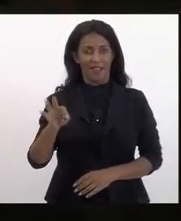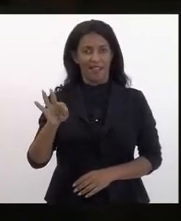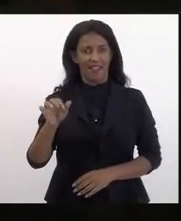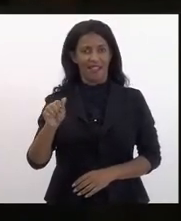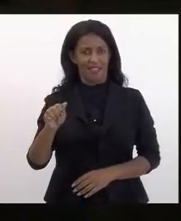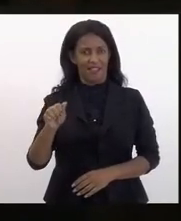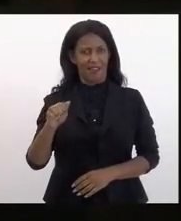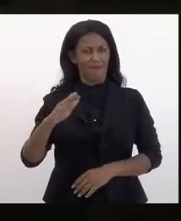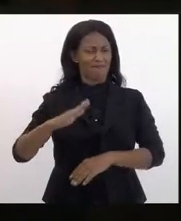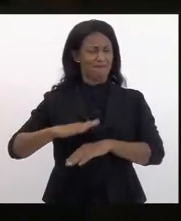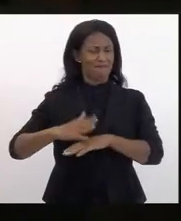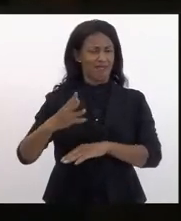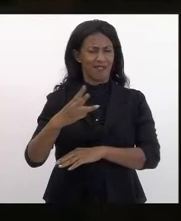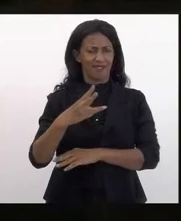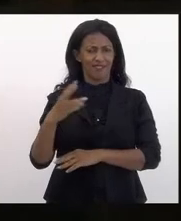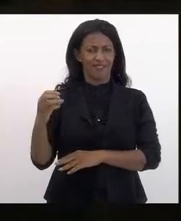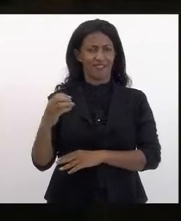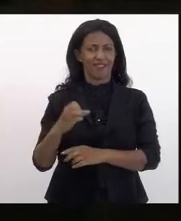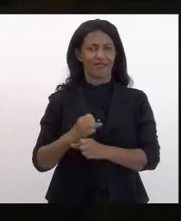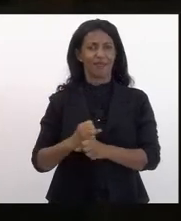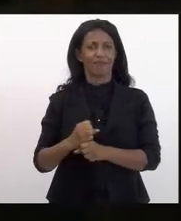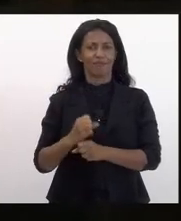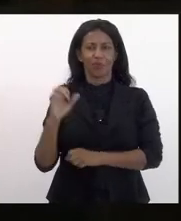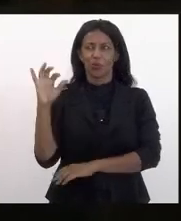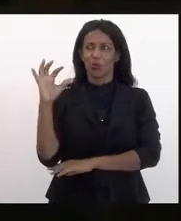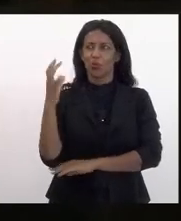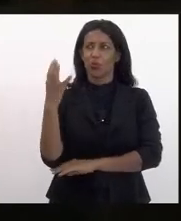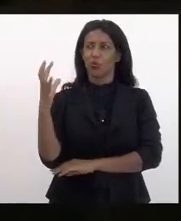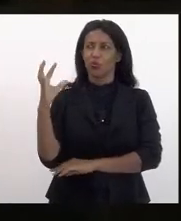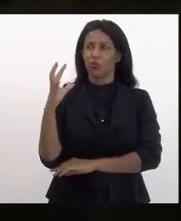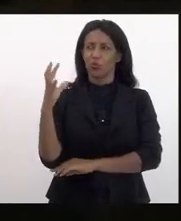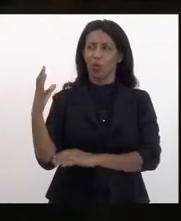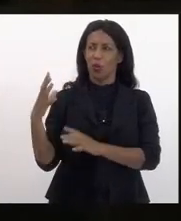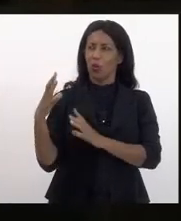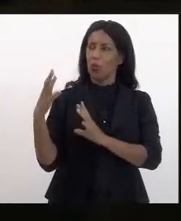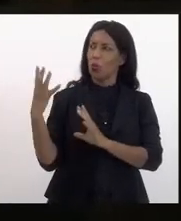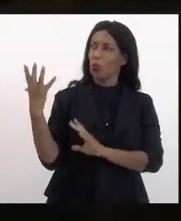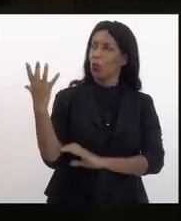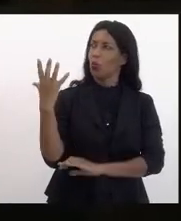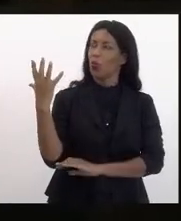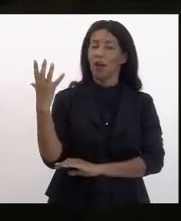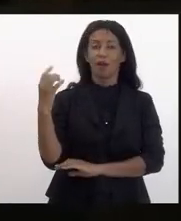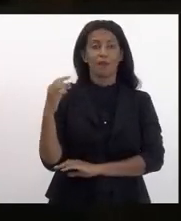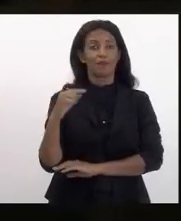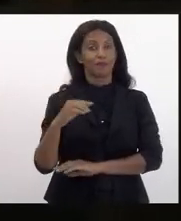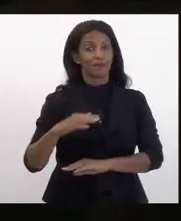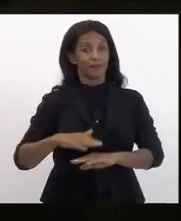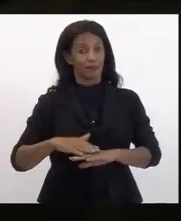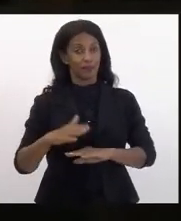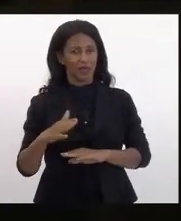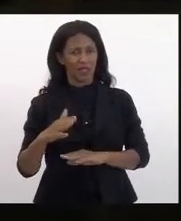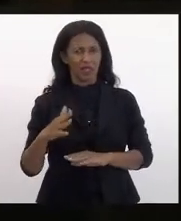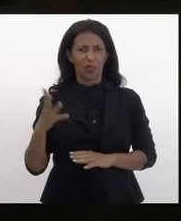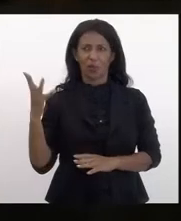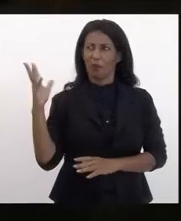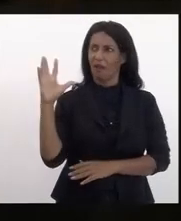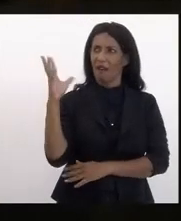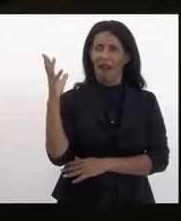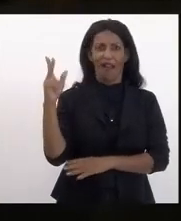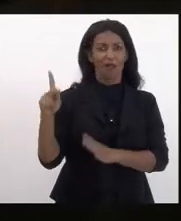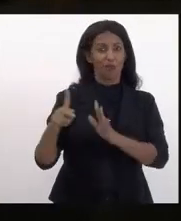de 300 anos, senhora presidente. E uma das grandes virtudes dessa árvore